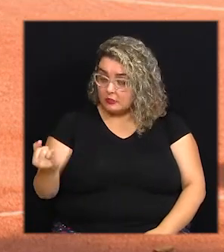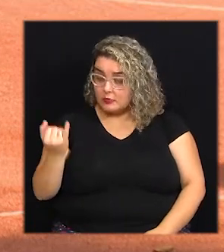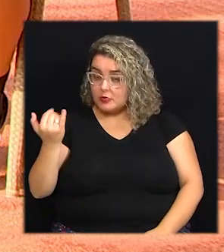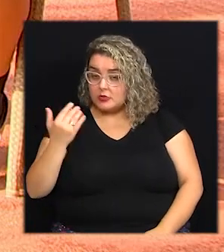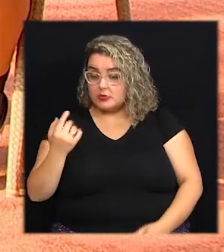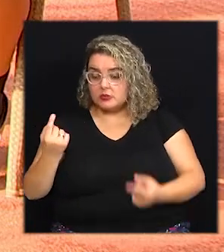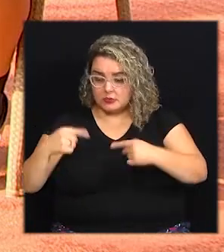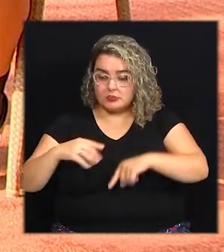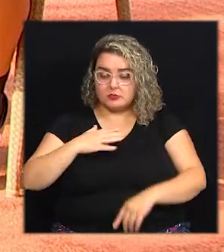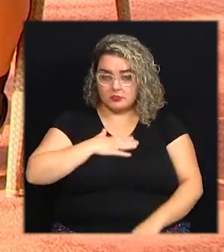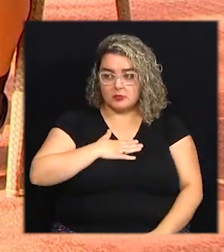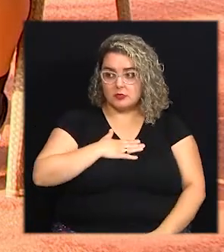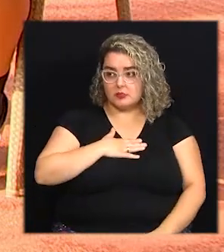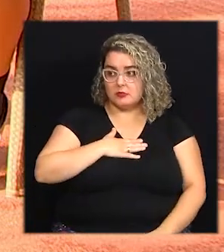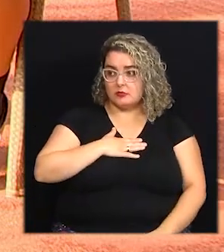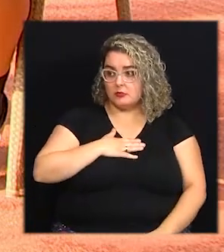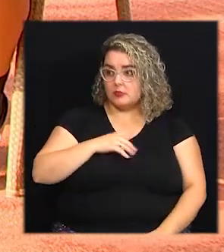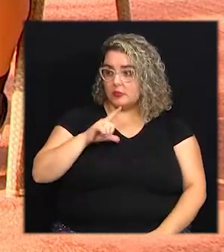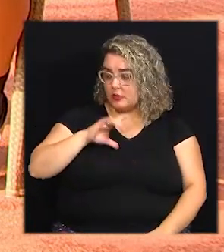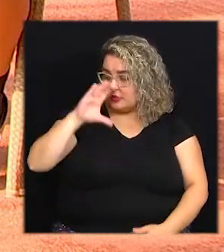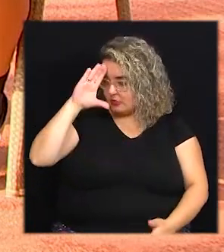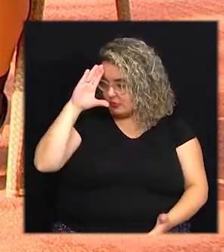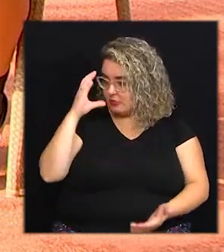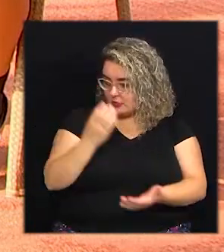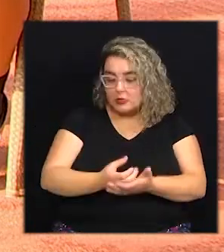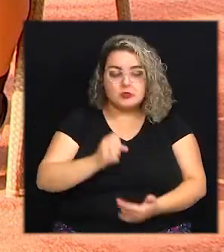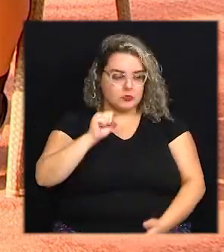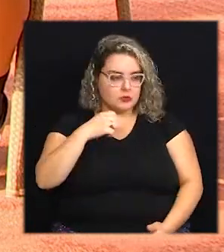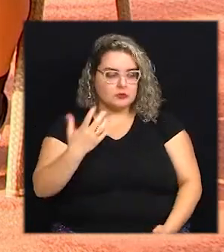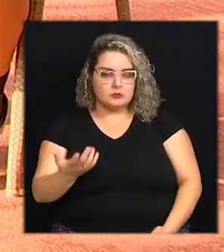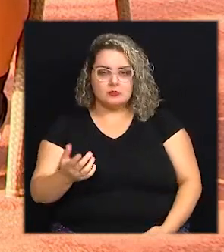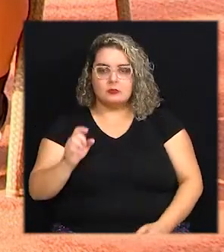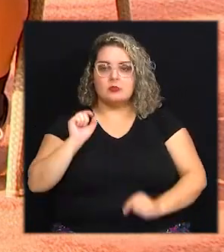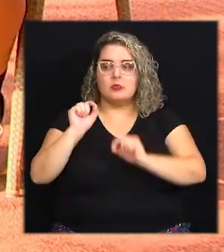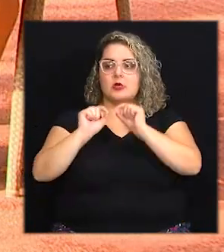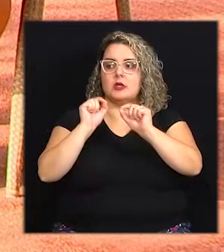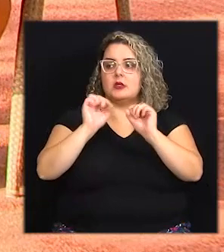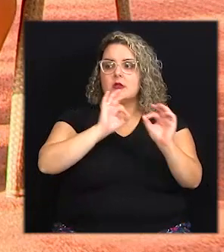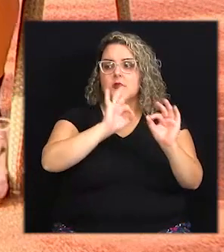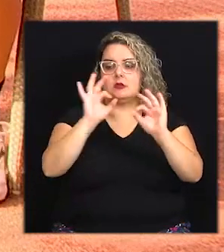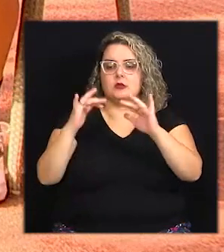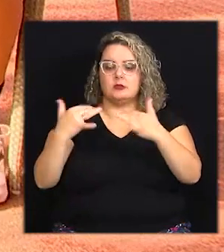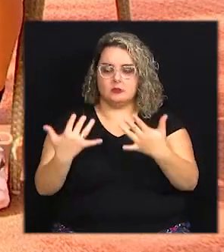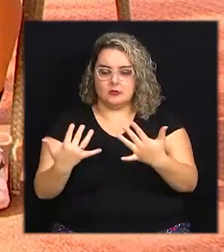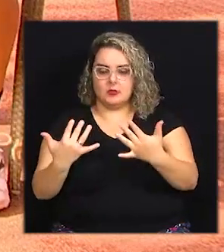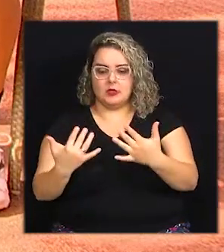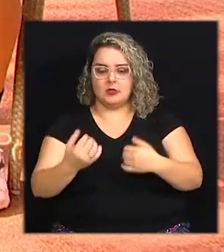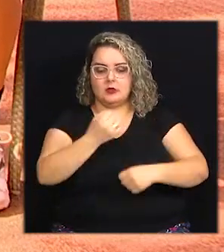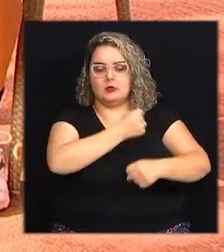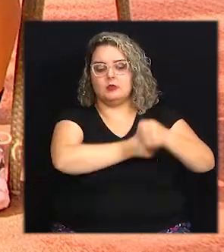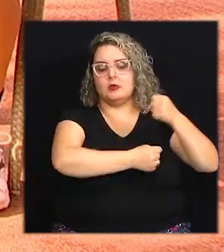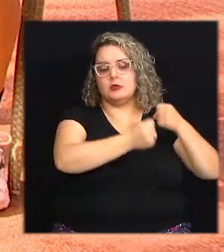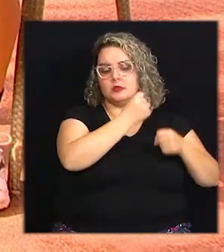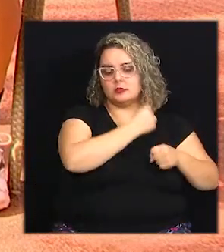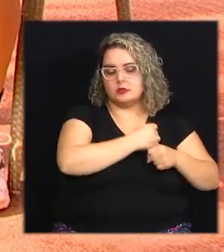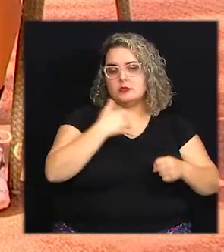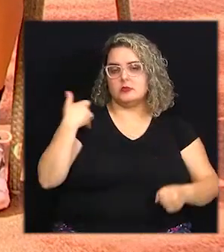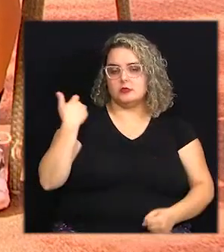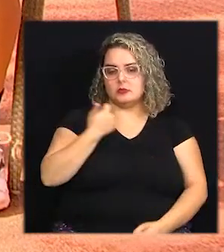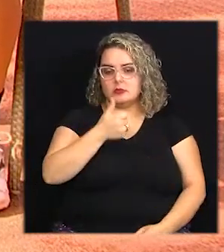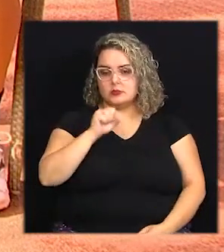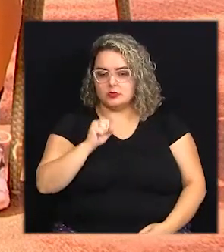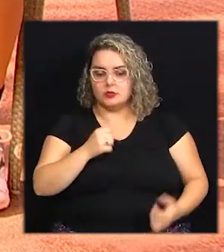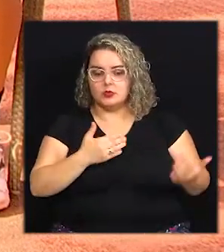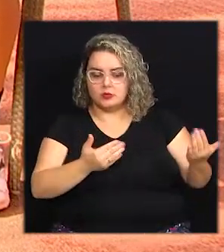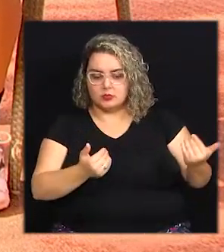torneio para mim, para ganhar ir na confiança. Isso. Para quem está nos acompanhando, então até ano passado com 18 anos